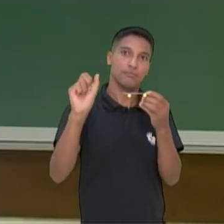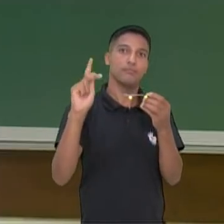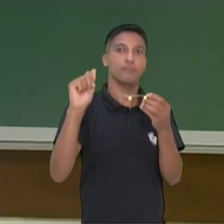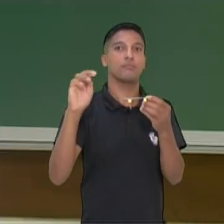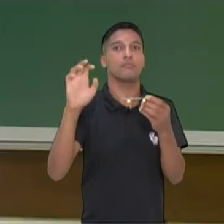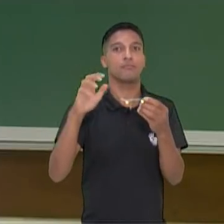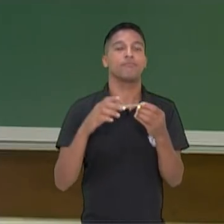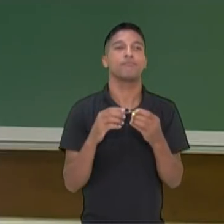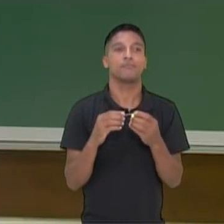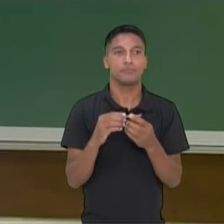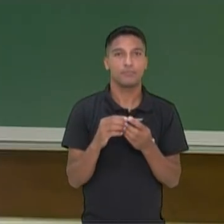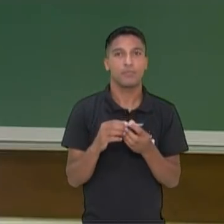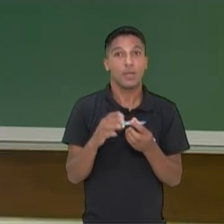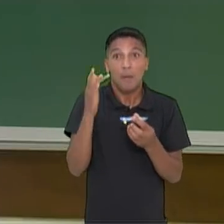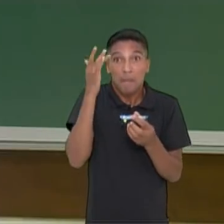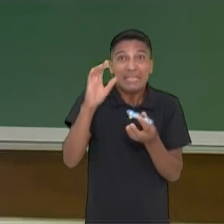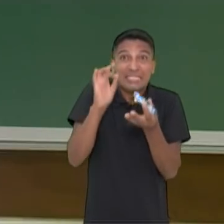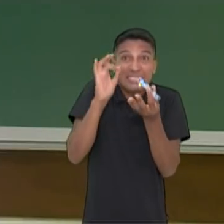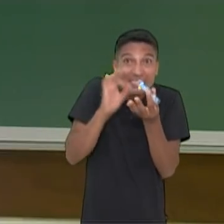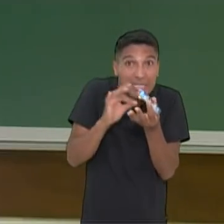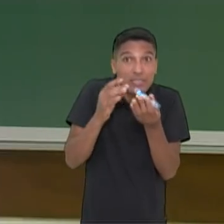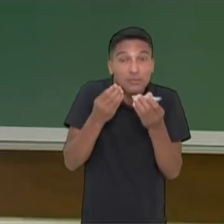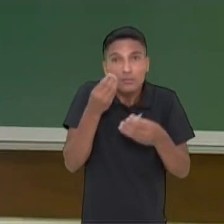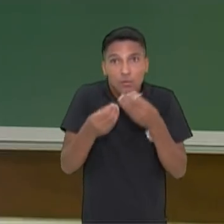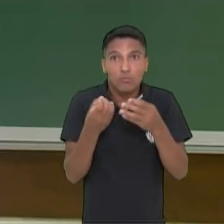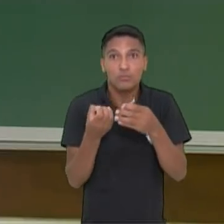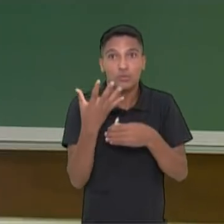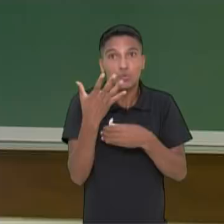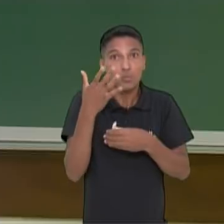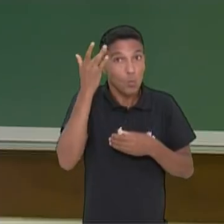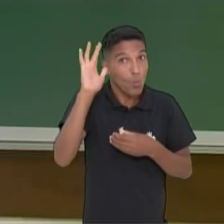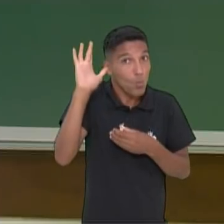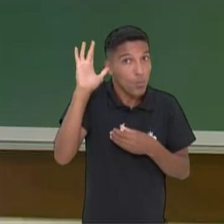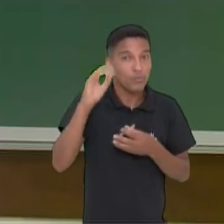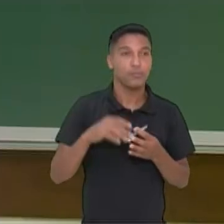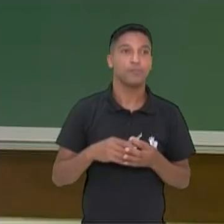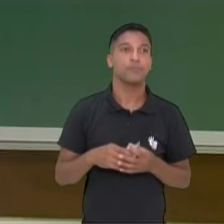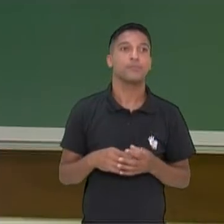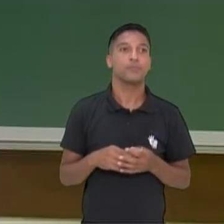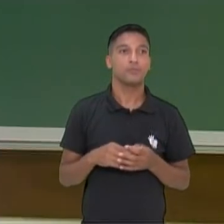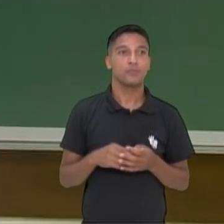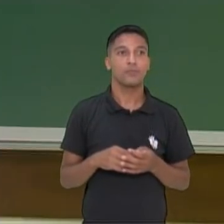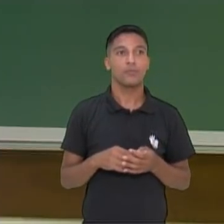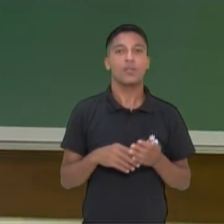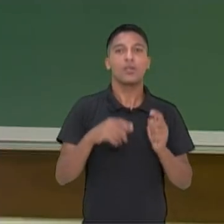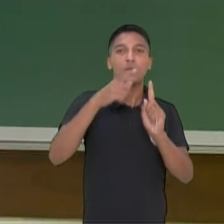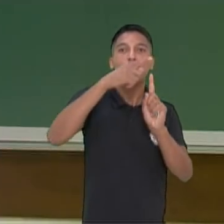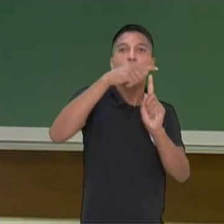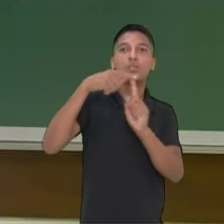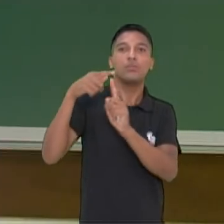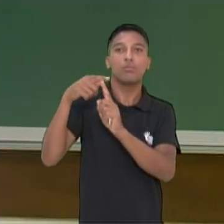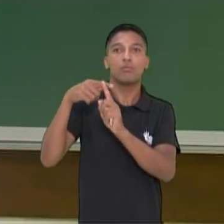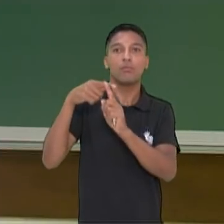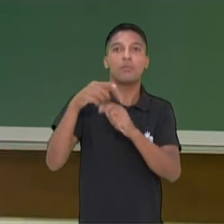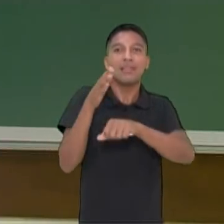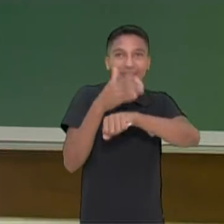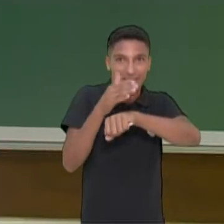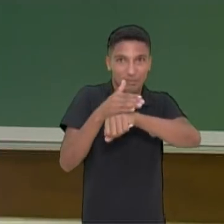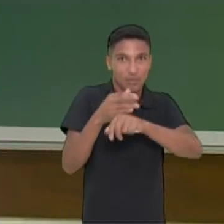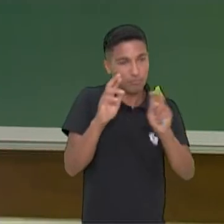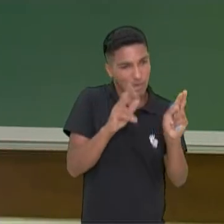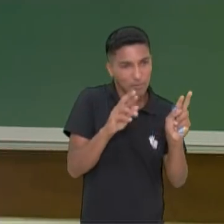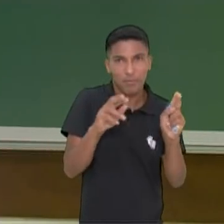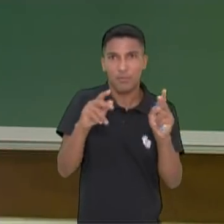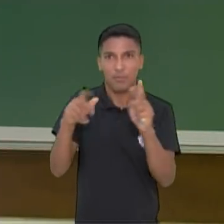chegou, como que surgiu, tá? As modalidades são o freestyle, aquela que é no chão,